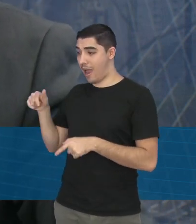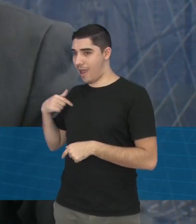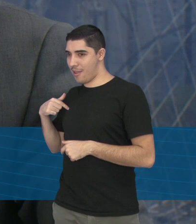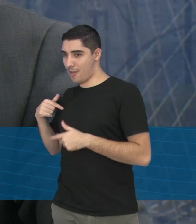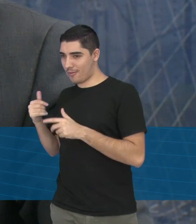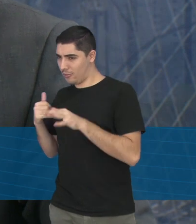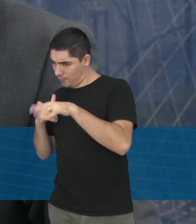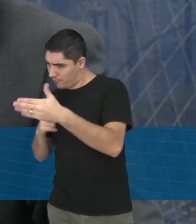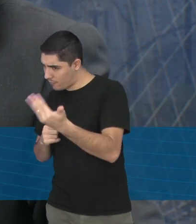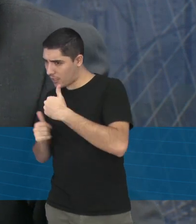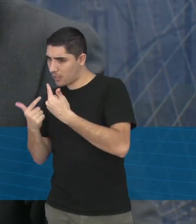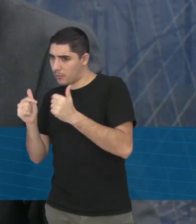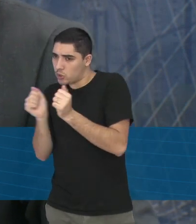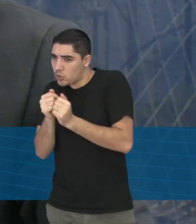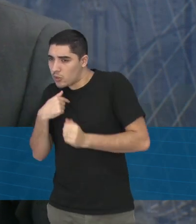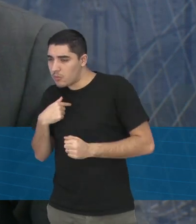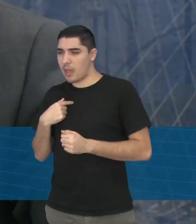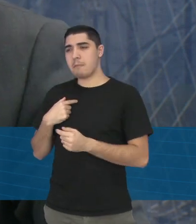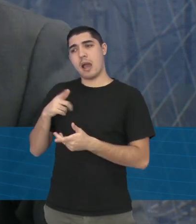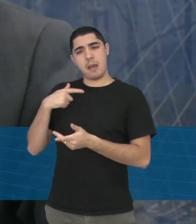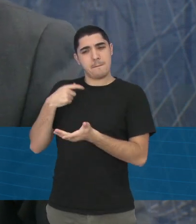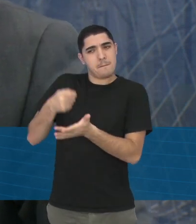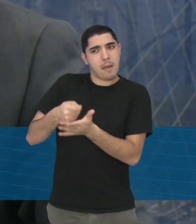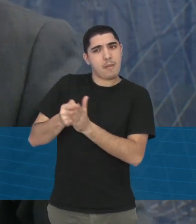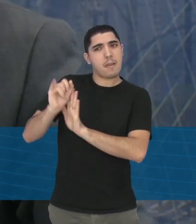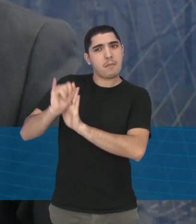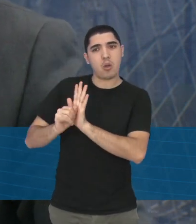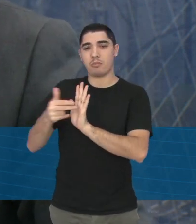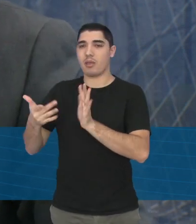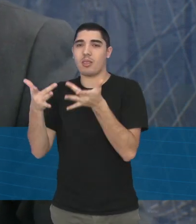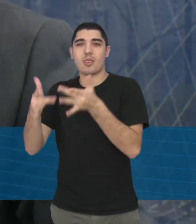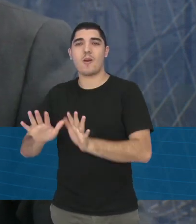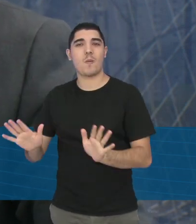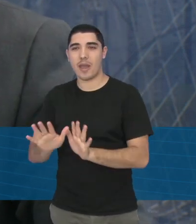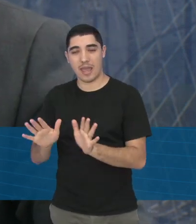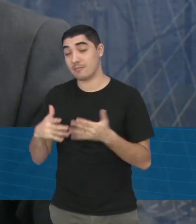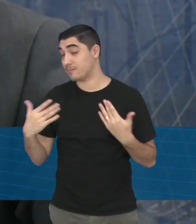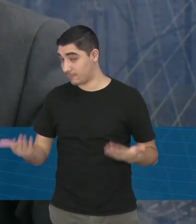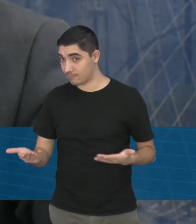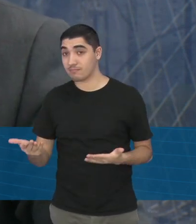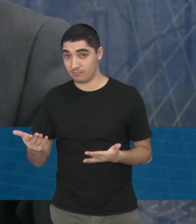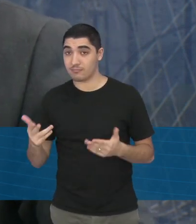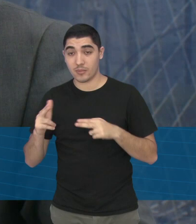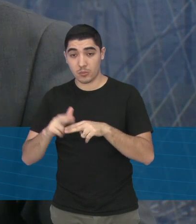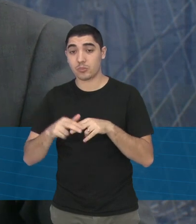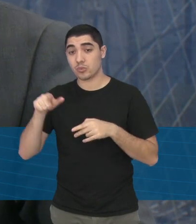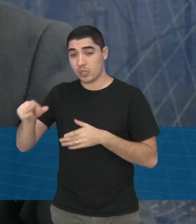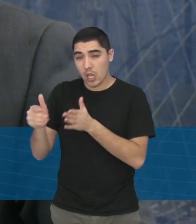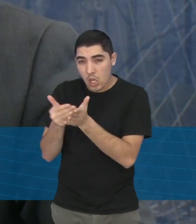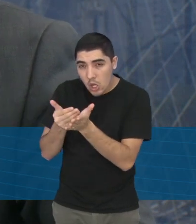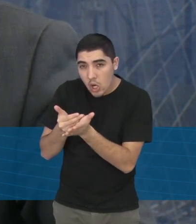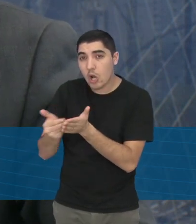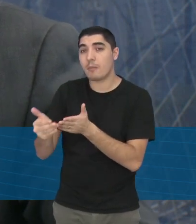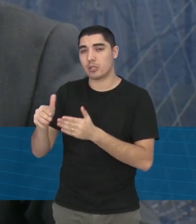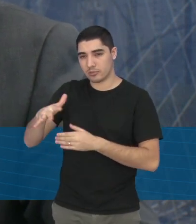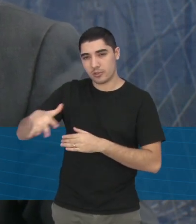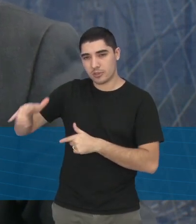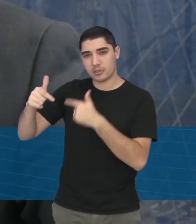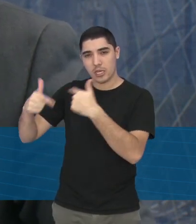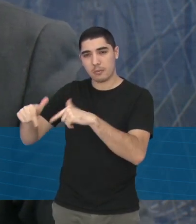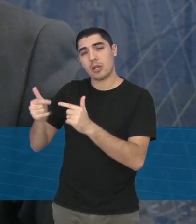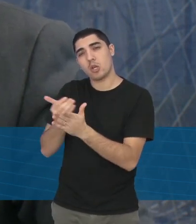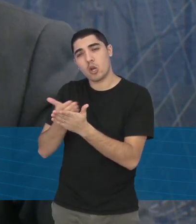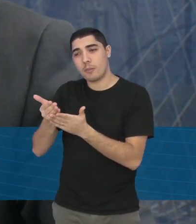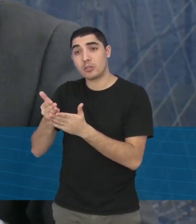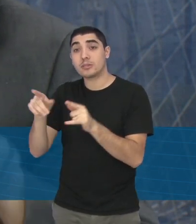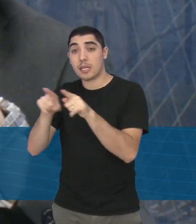na rotina do trabalho, no direito do trabalho, a gente leva muito em consideração um termo que começou na parte trabalhista e hoje foi se irradiando